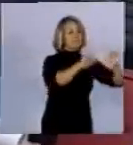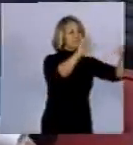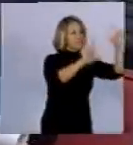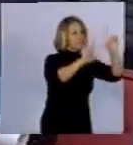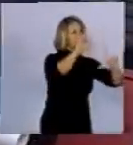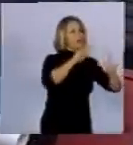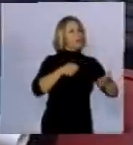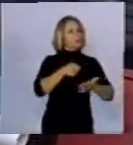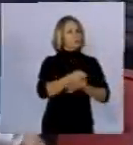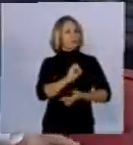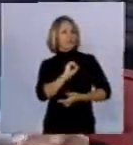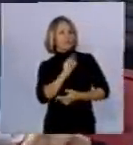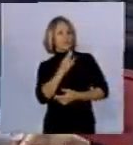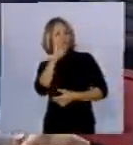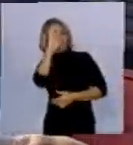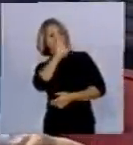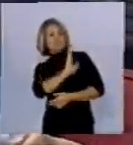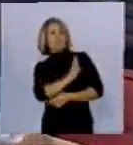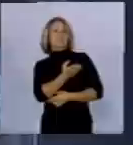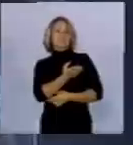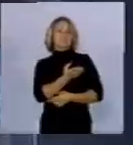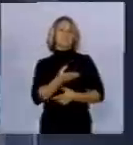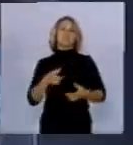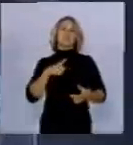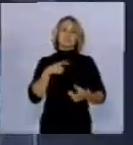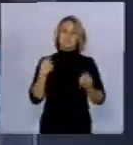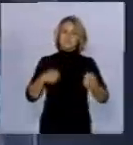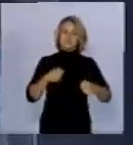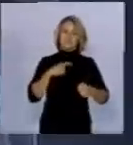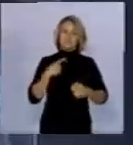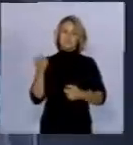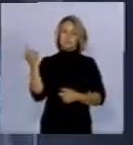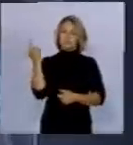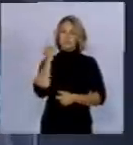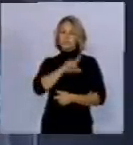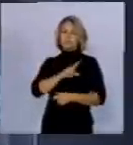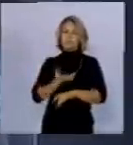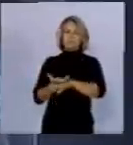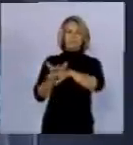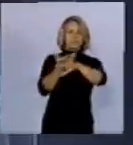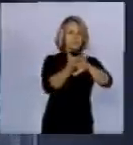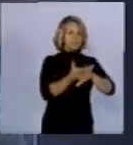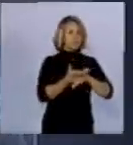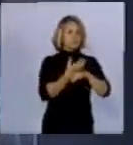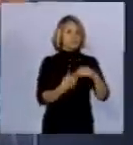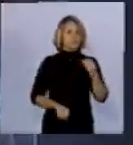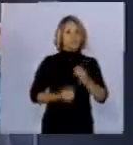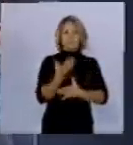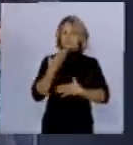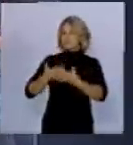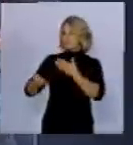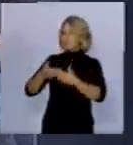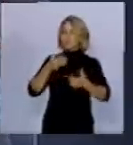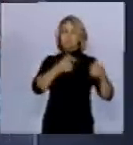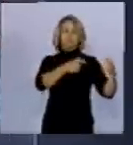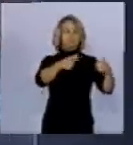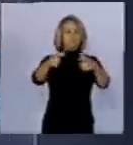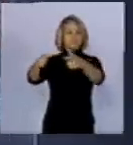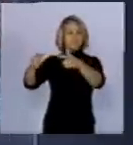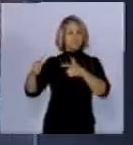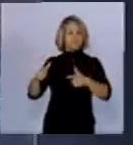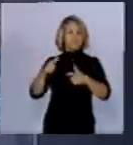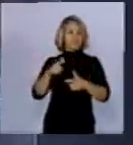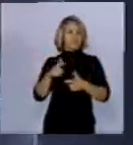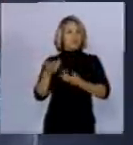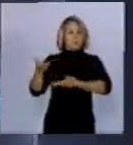programadores de televisão fechada adquirem conteúdos que são produzidos em quaisquer territórios para